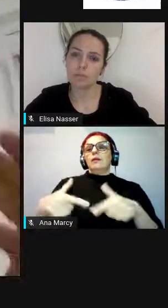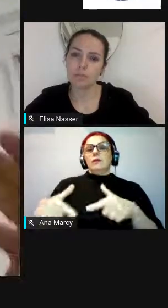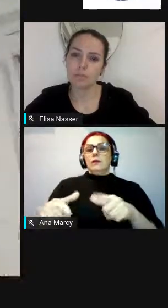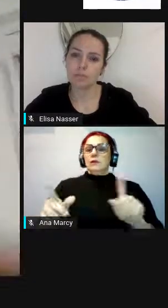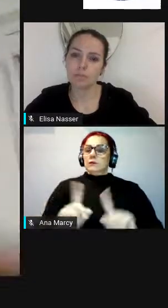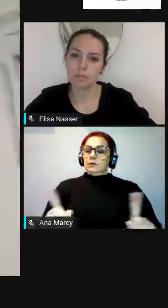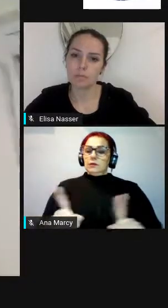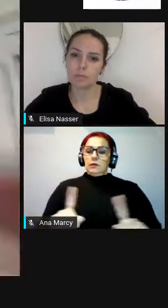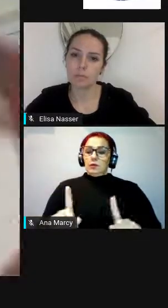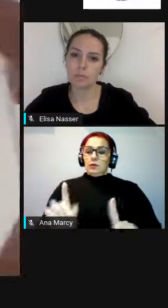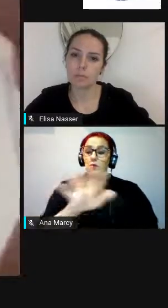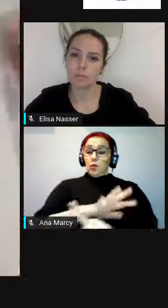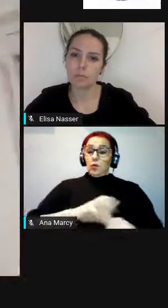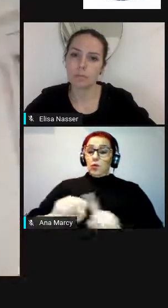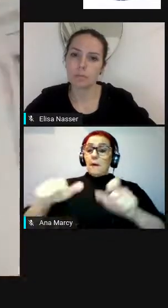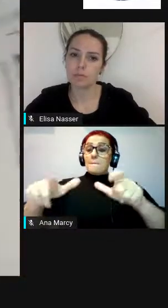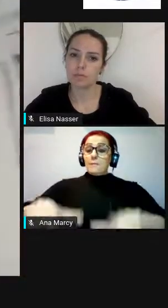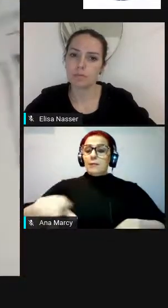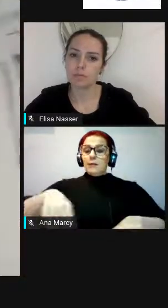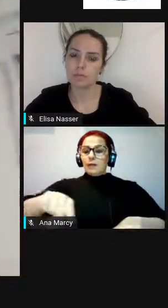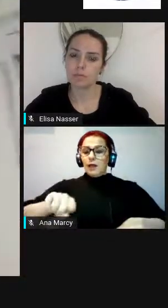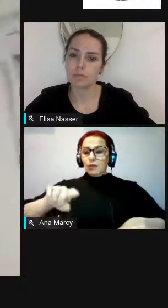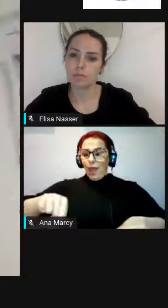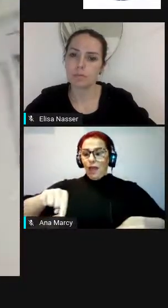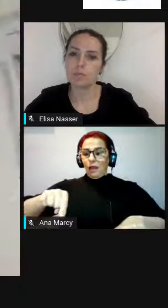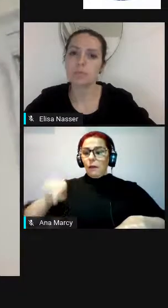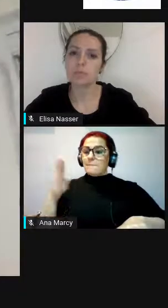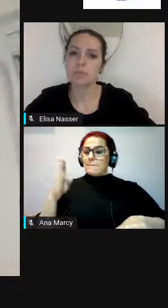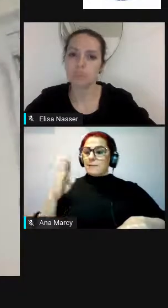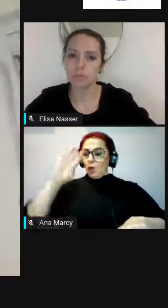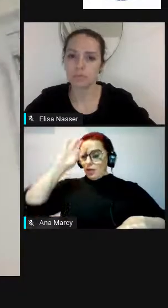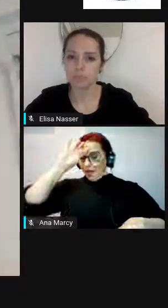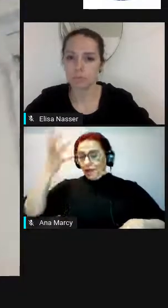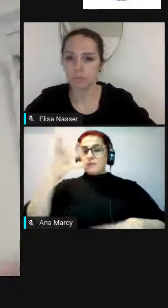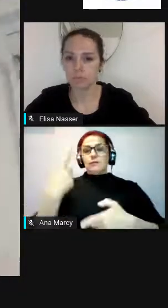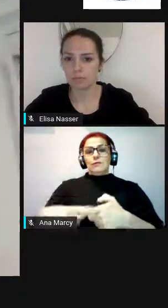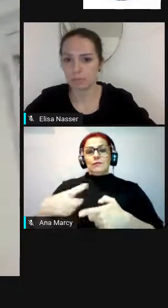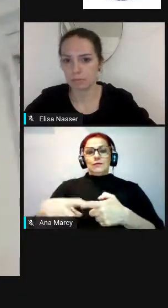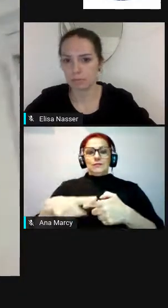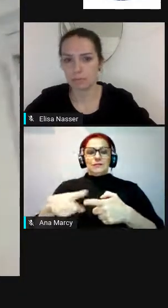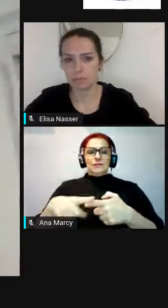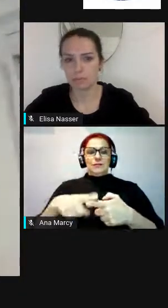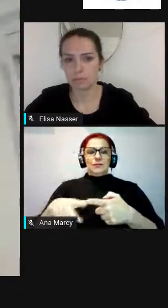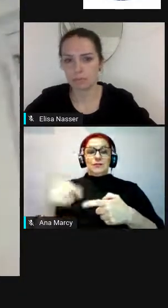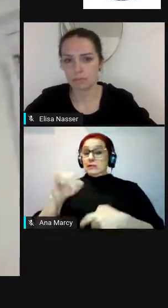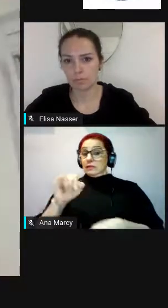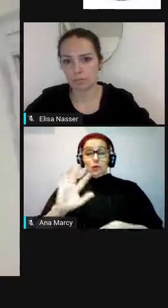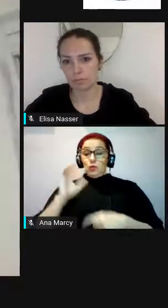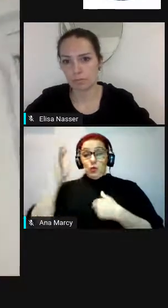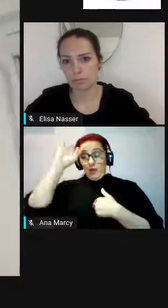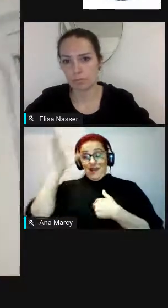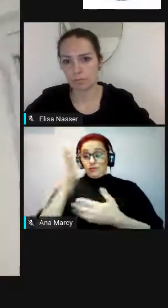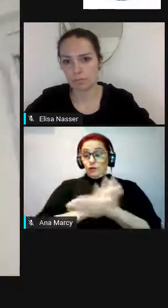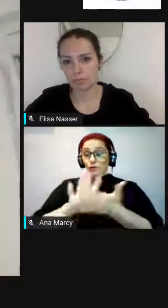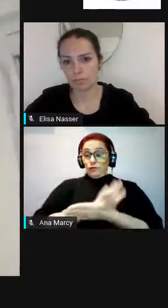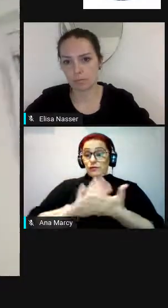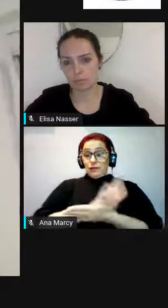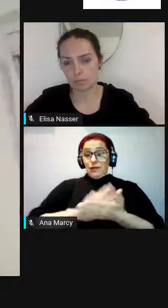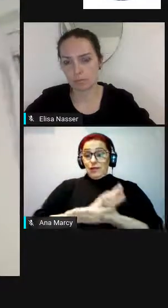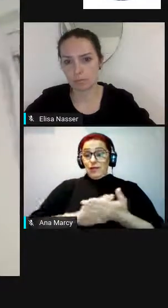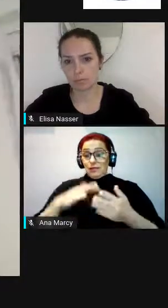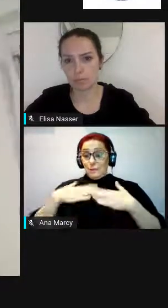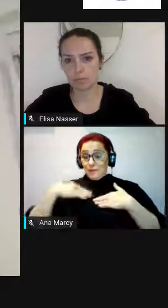que o biólogo seja o agente que resolve o problema a gente tem que resolver problemas se a gente não resolve o problema se a gente não tem essa consciência